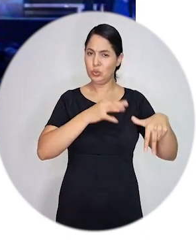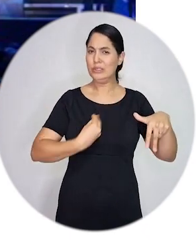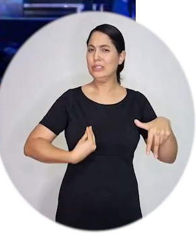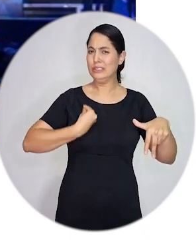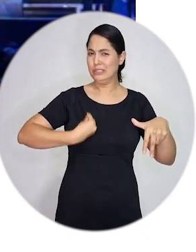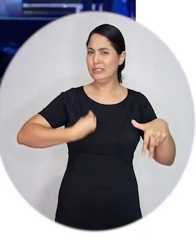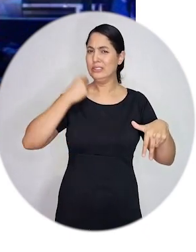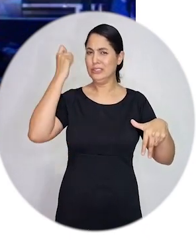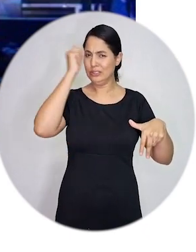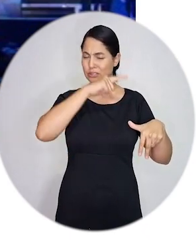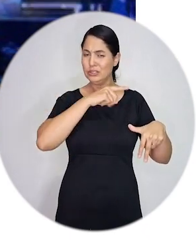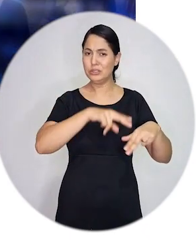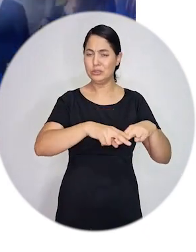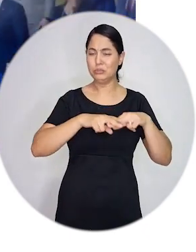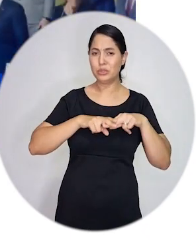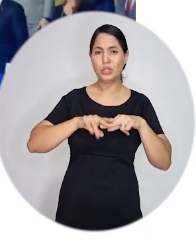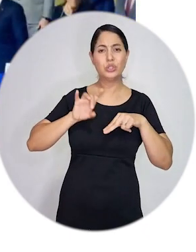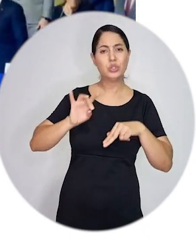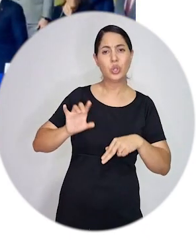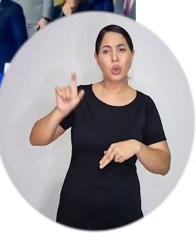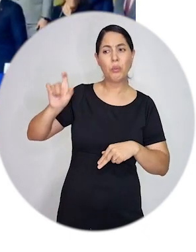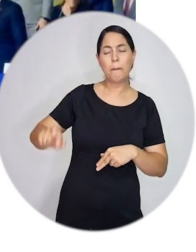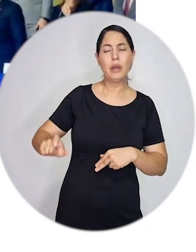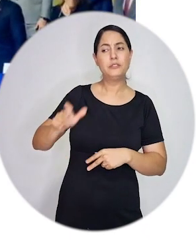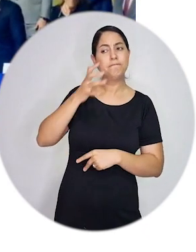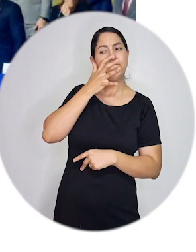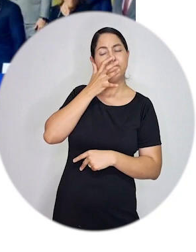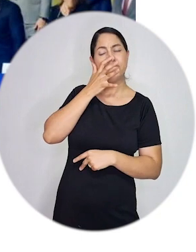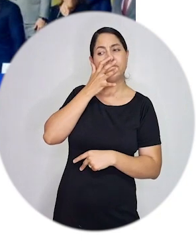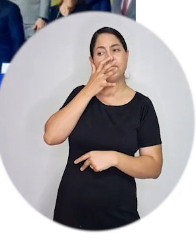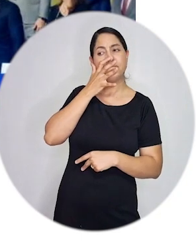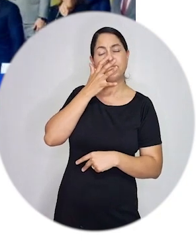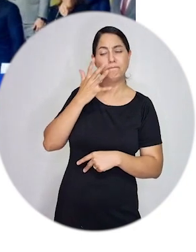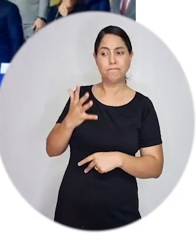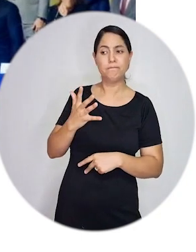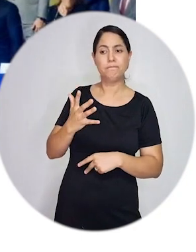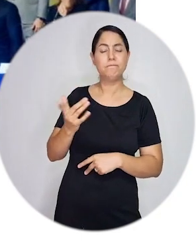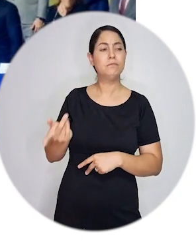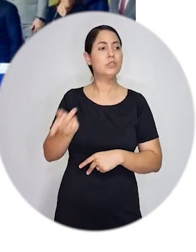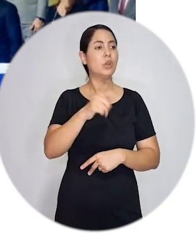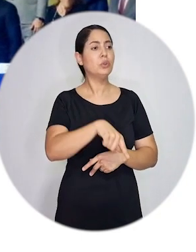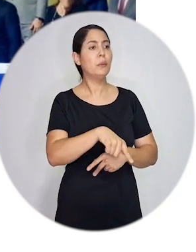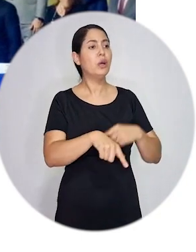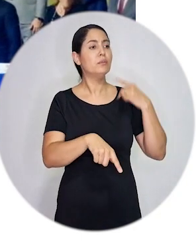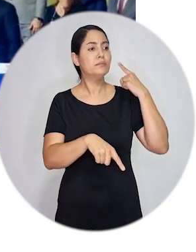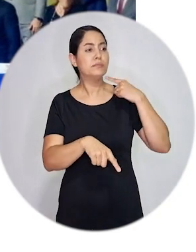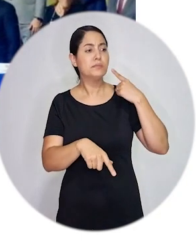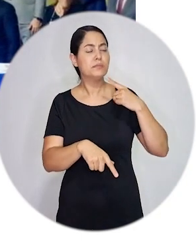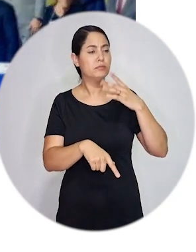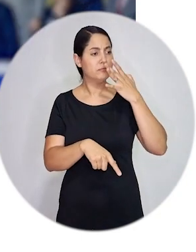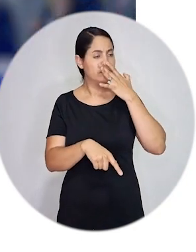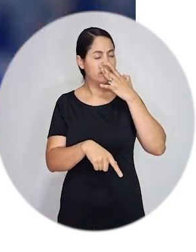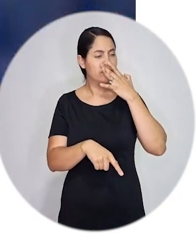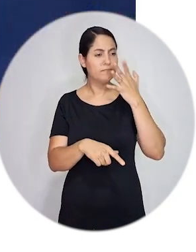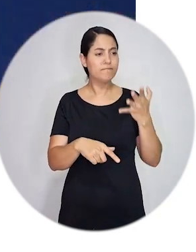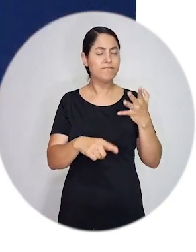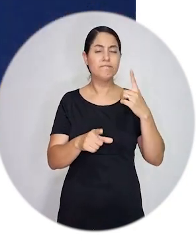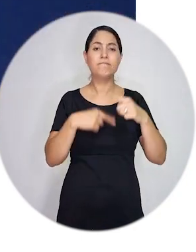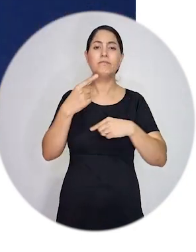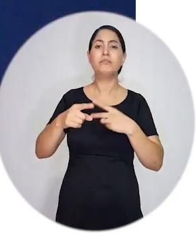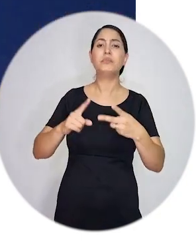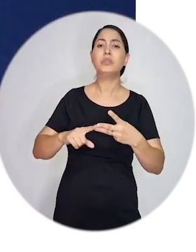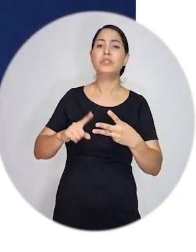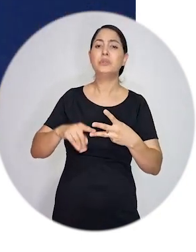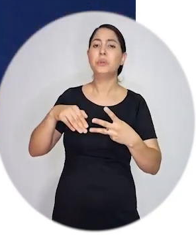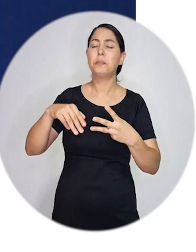vida difícil. O juiz tem que ouvir uma parte, tem que ouvir o advogado da outra parte, tem